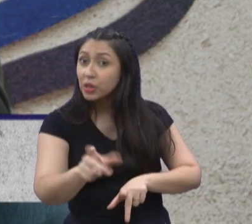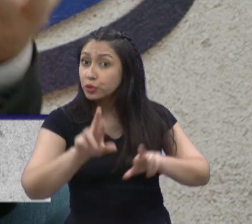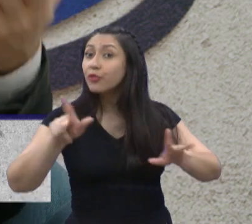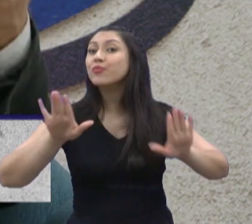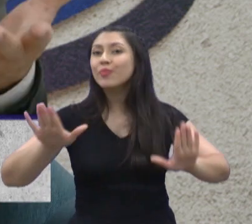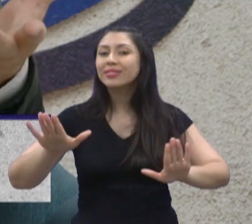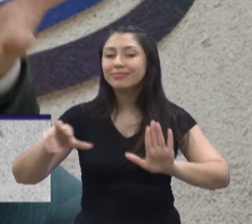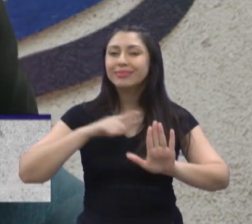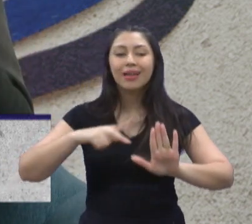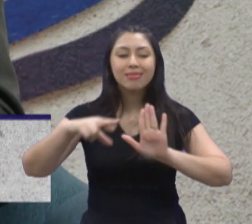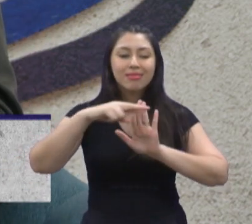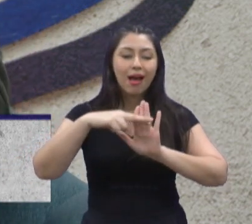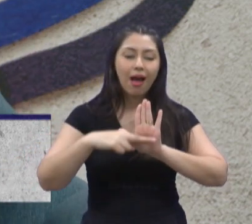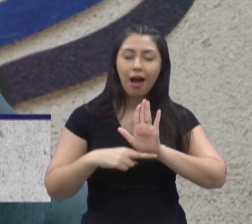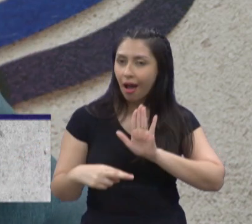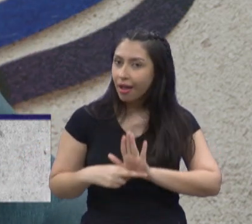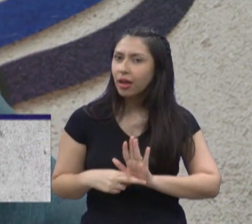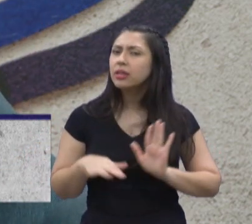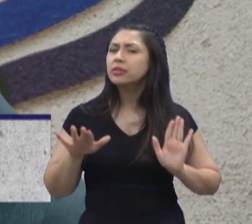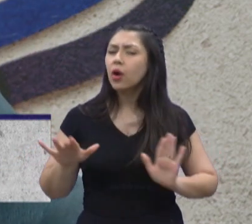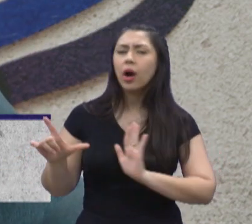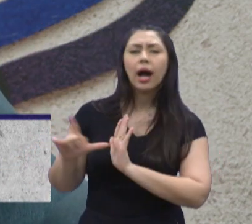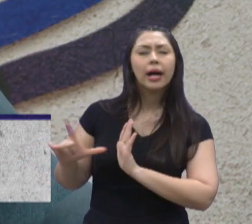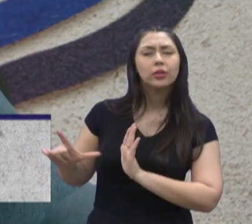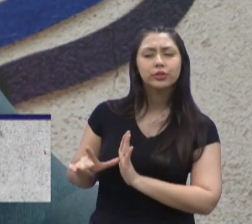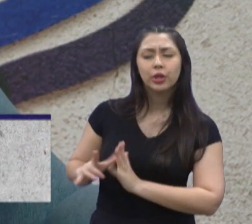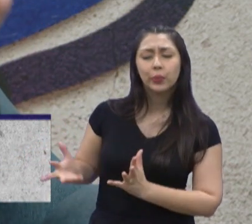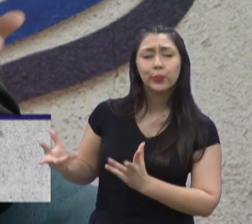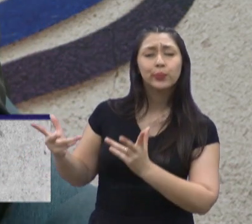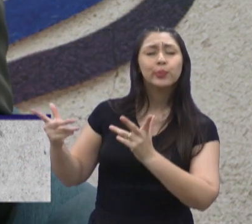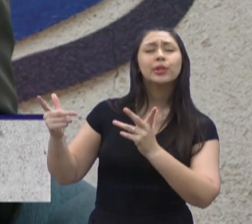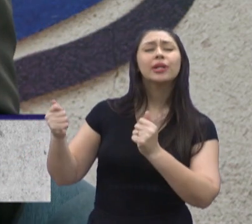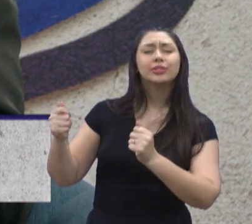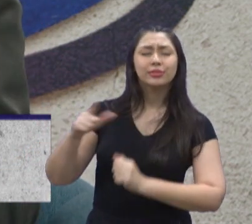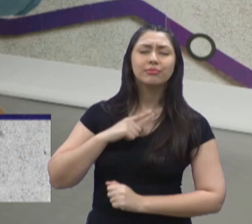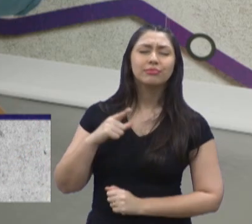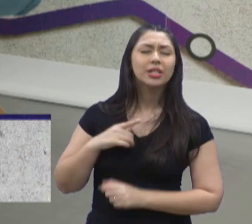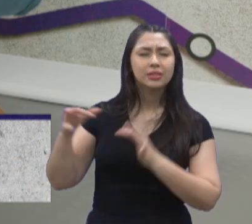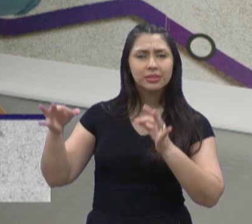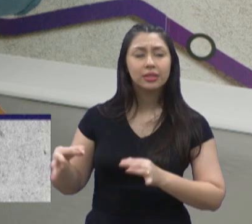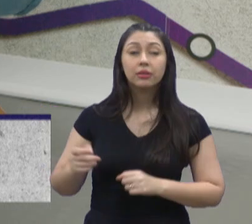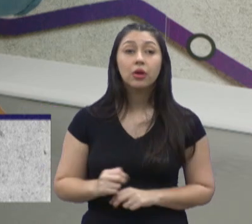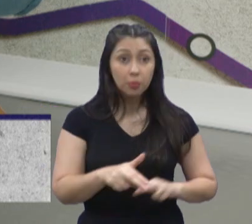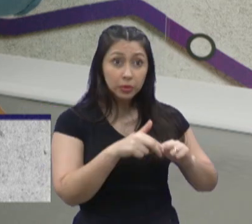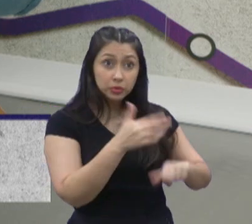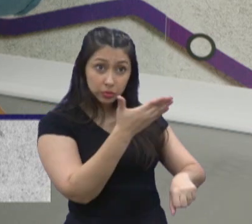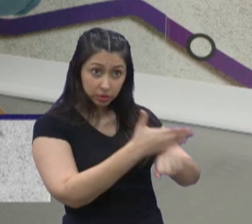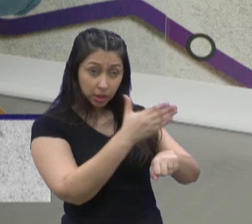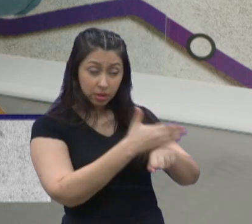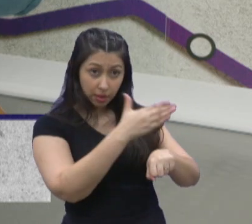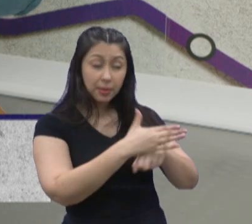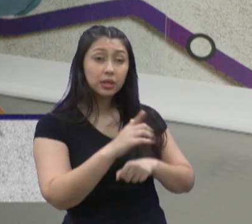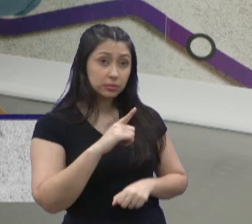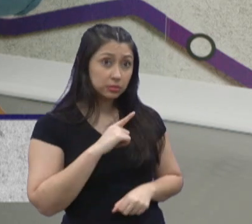que obviamente a loja quer que seja feito dessa forma, para todos os clientes. Ou seja, tem um treinamento, né? Foi feito um treinamento para